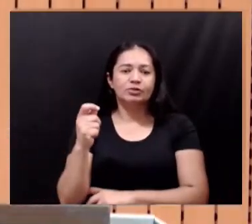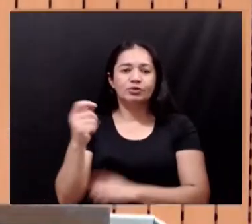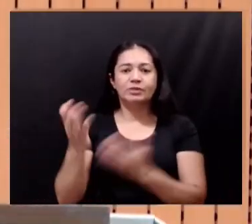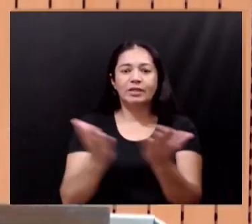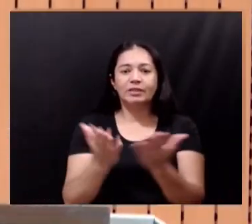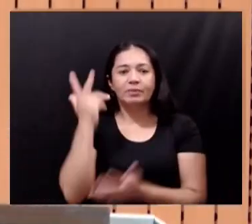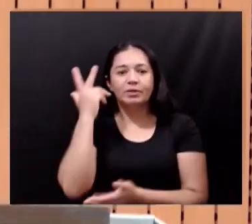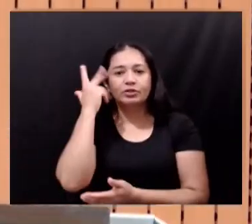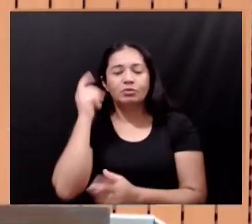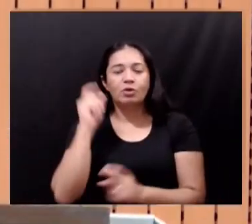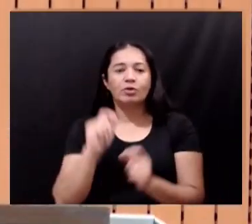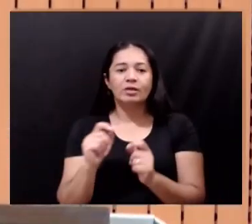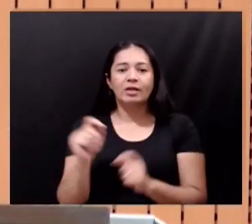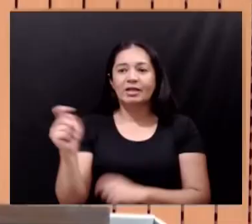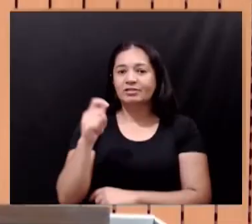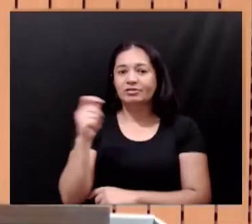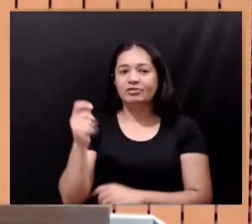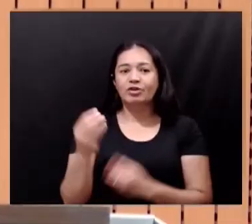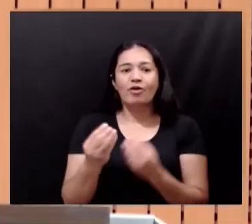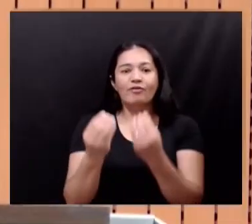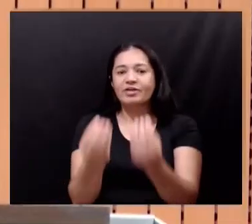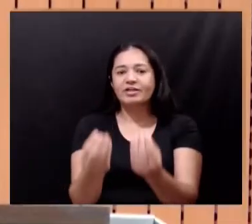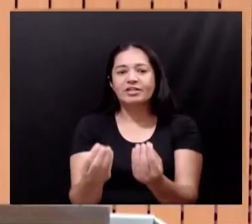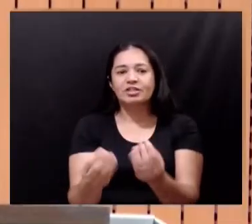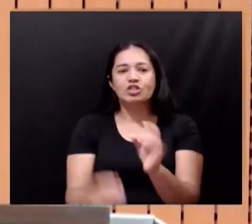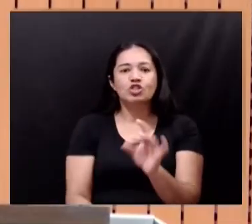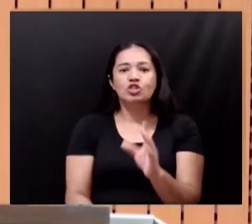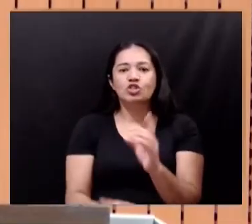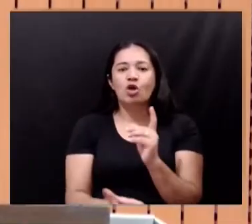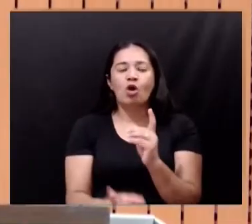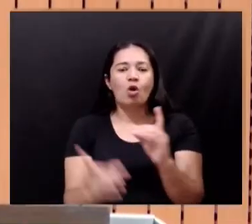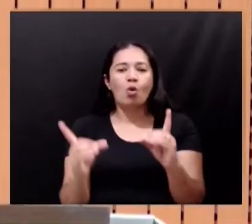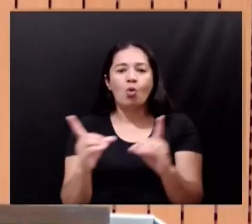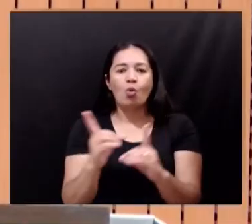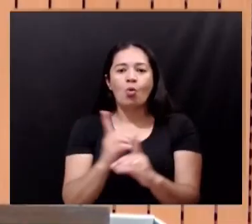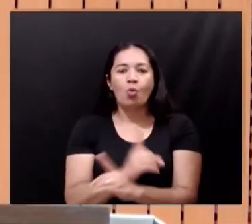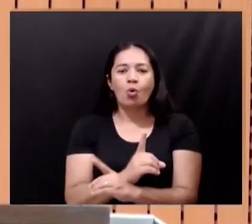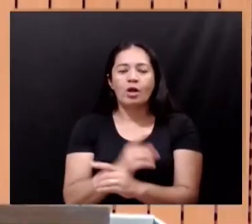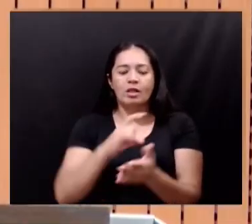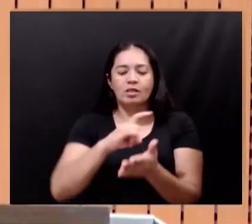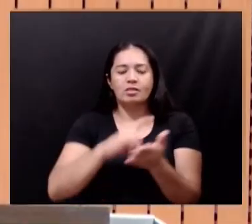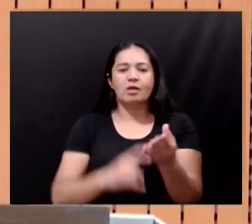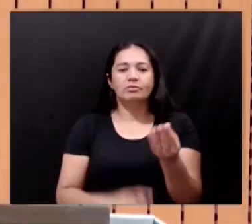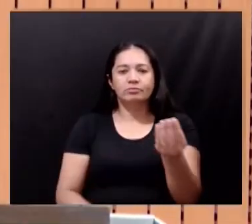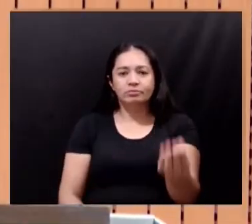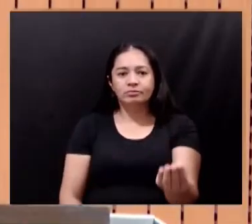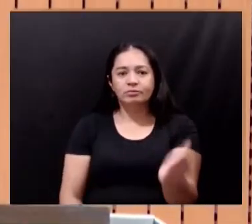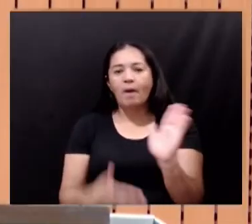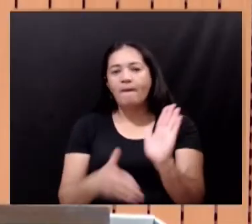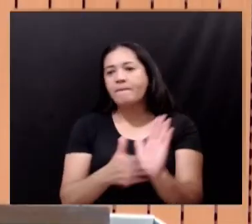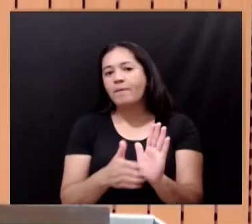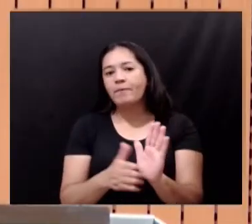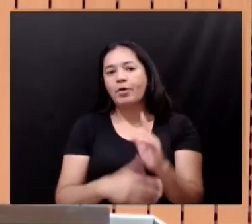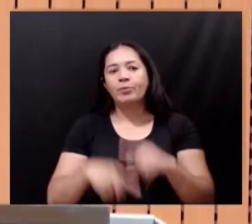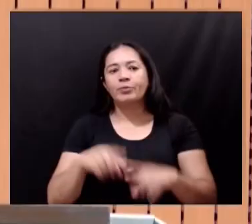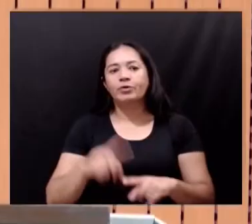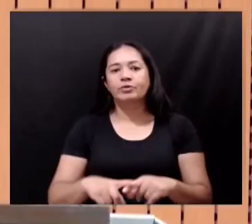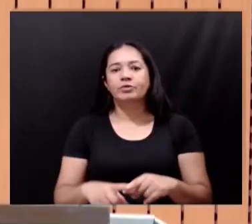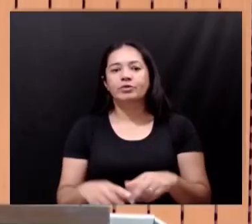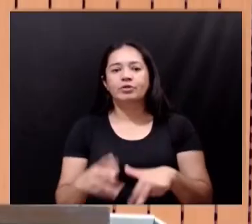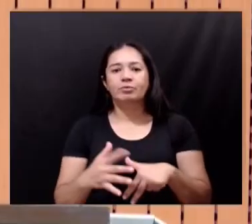não fazem só um diagnóstico, entregam uma receita, propõem um produto e o paciente segue. A gente faz o